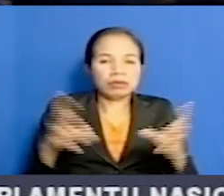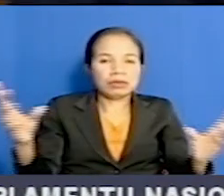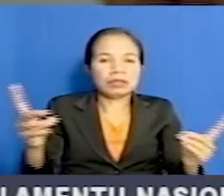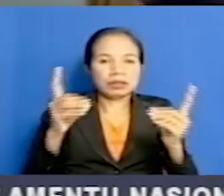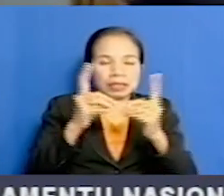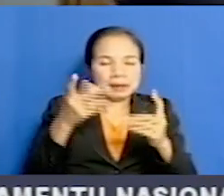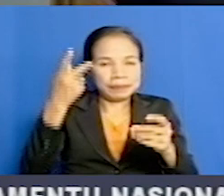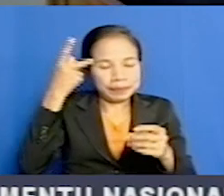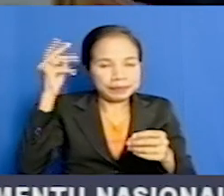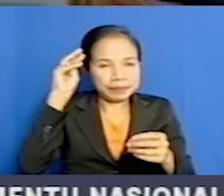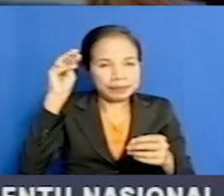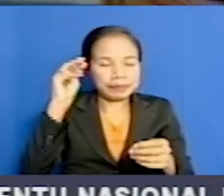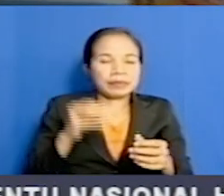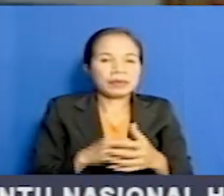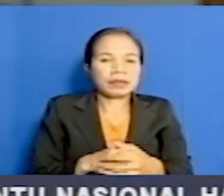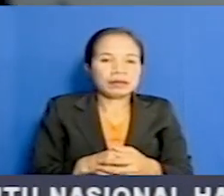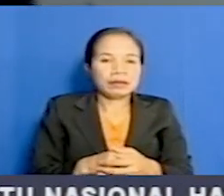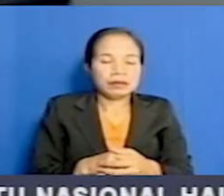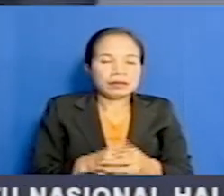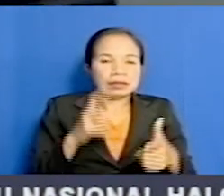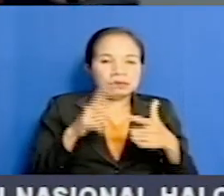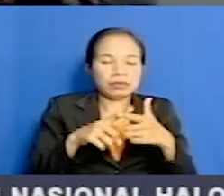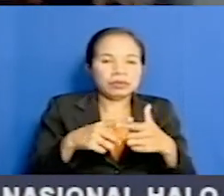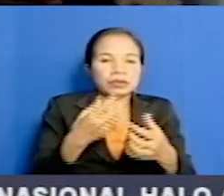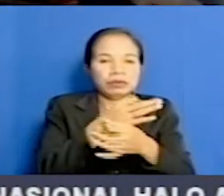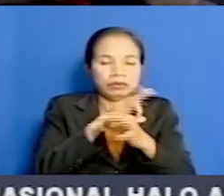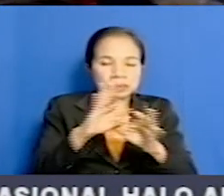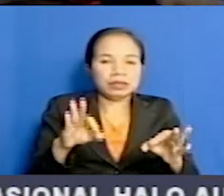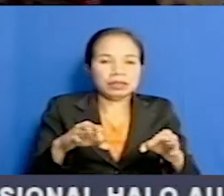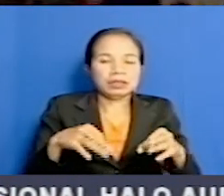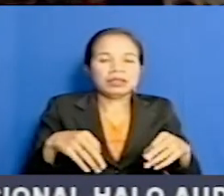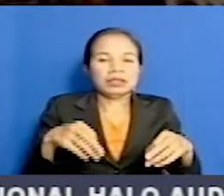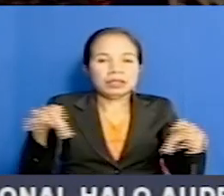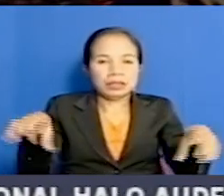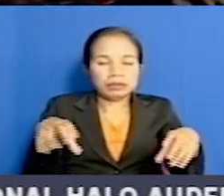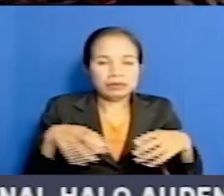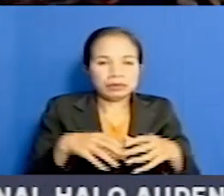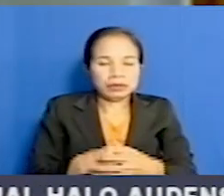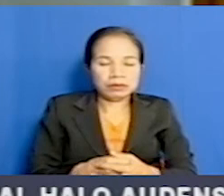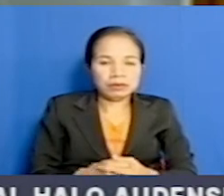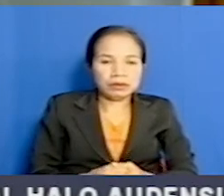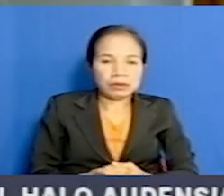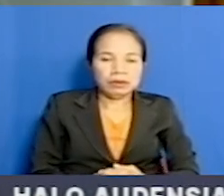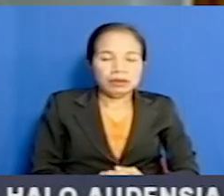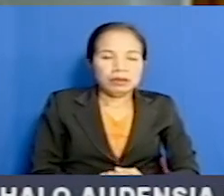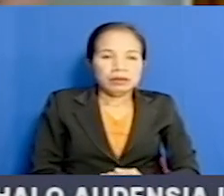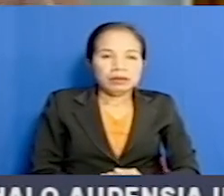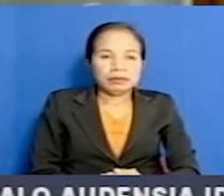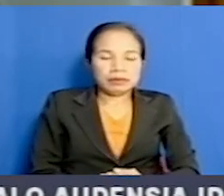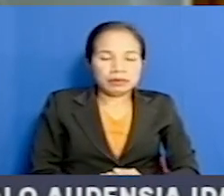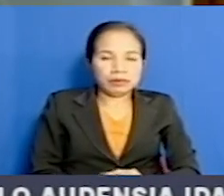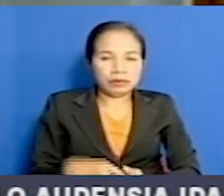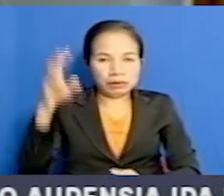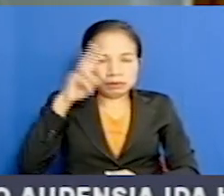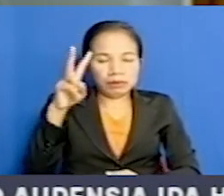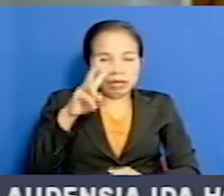hasurmalo ho primeiro-ministro Scott Morrison molok termina ni mandato. Em primeiro lugar, Lilio está visitando a